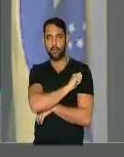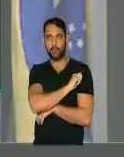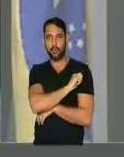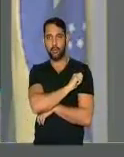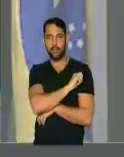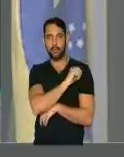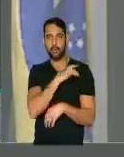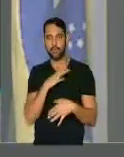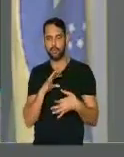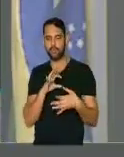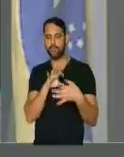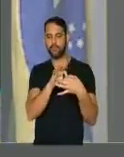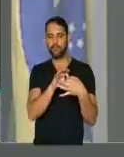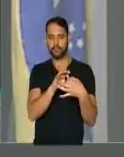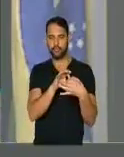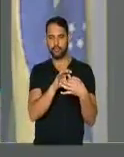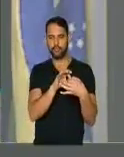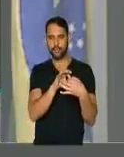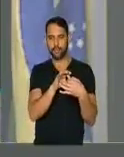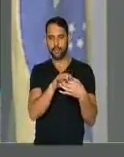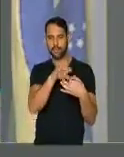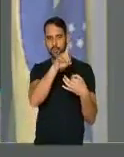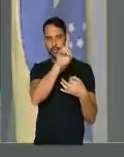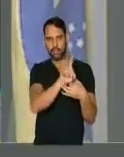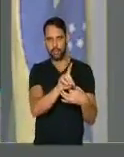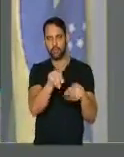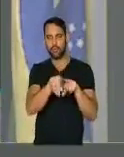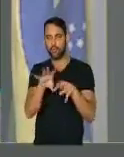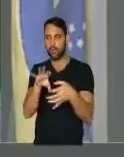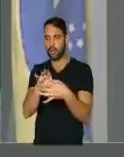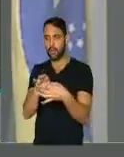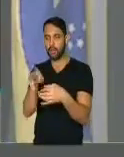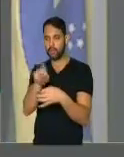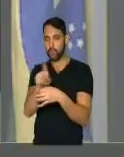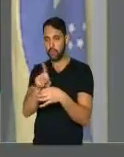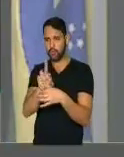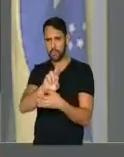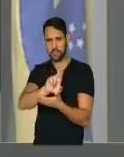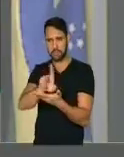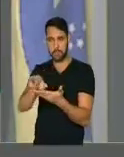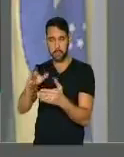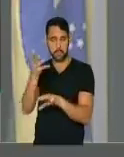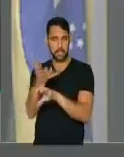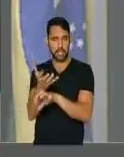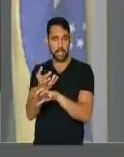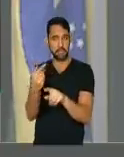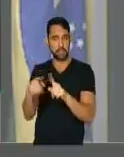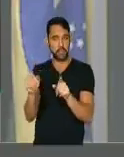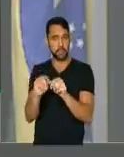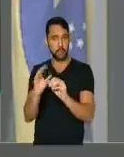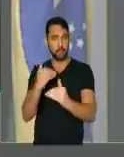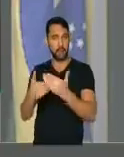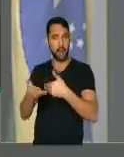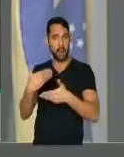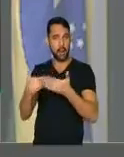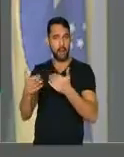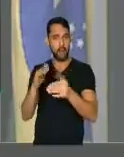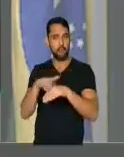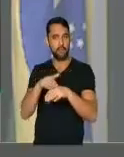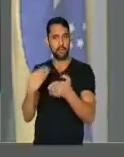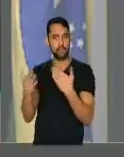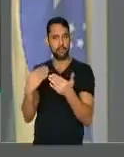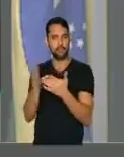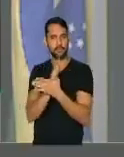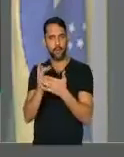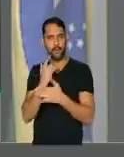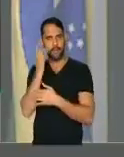se mantém conectado com o diretor e com os professores e dessa maneira eles podem interagir. Então, facilita o